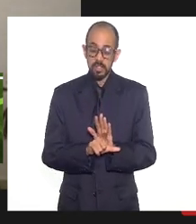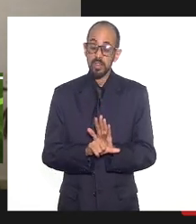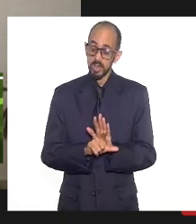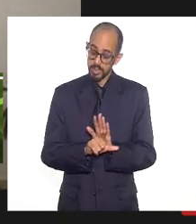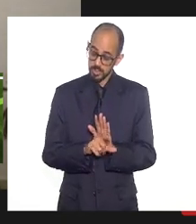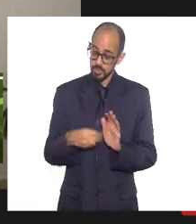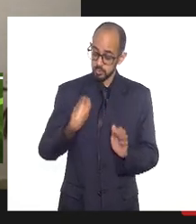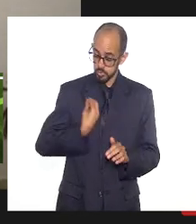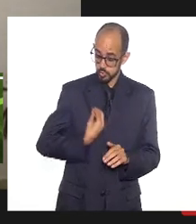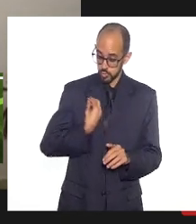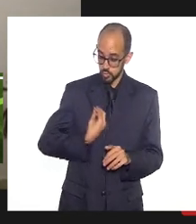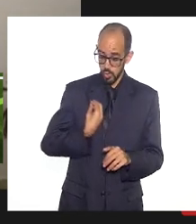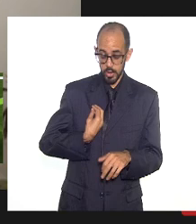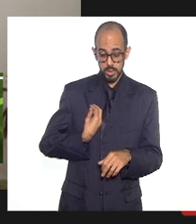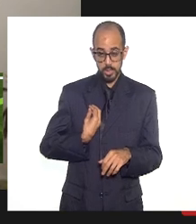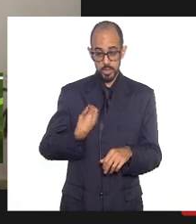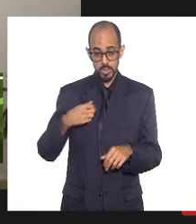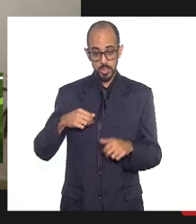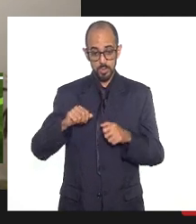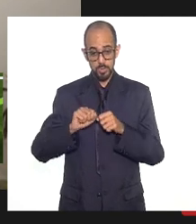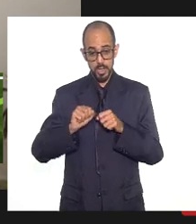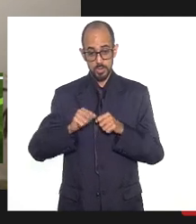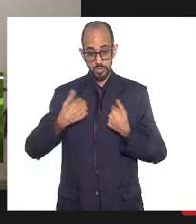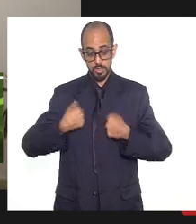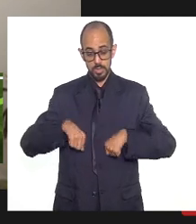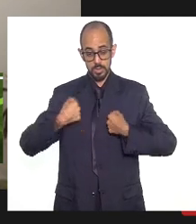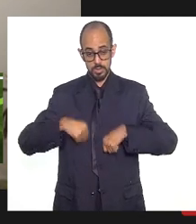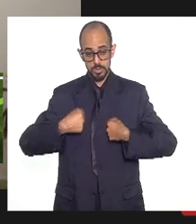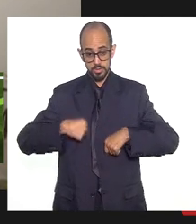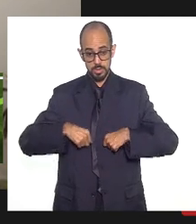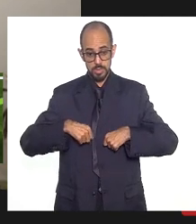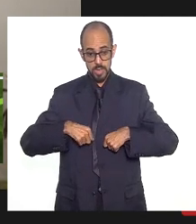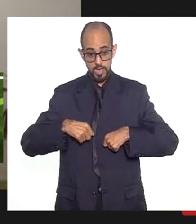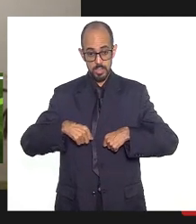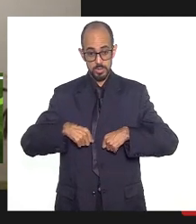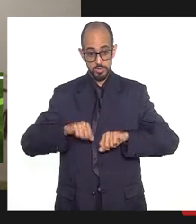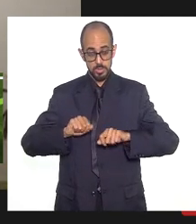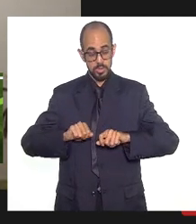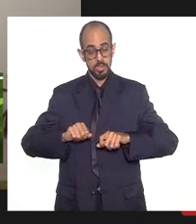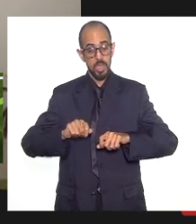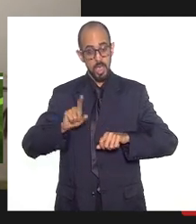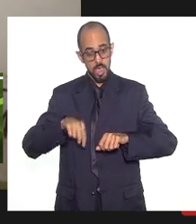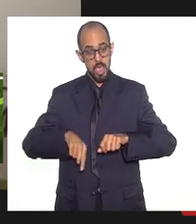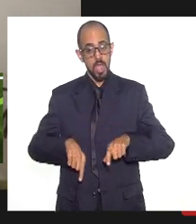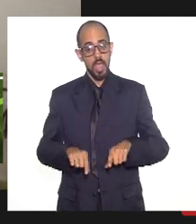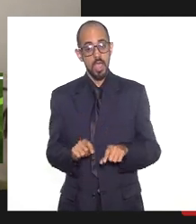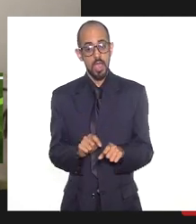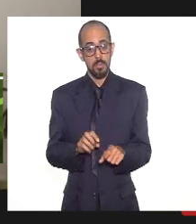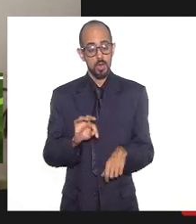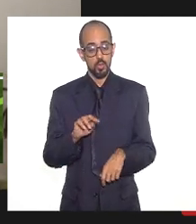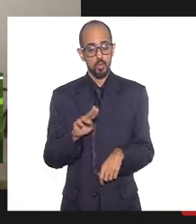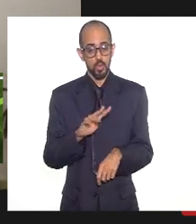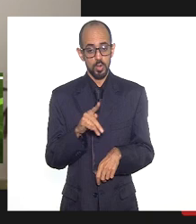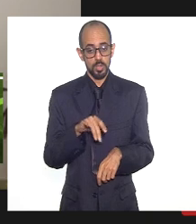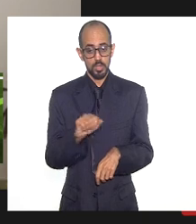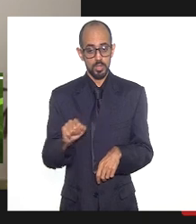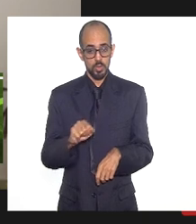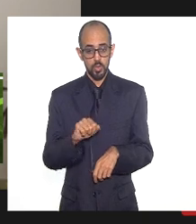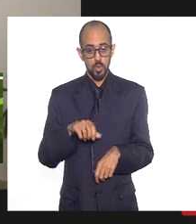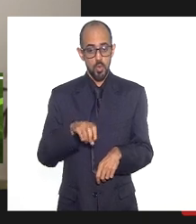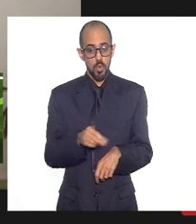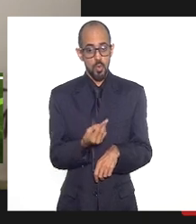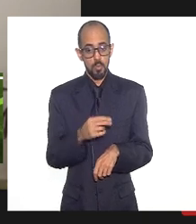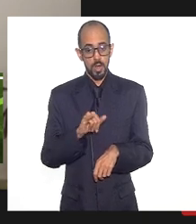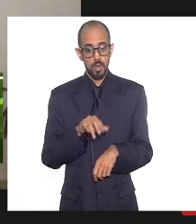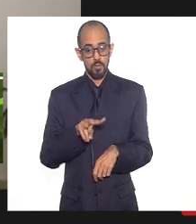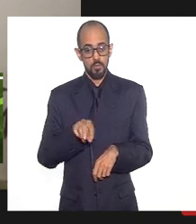que faça com que essas demandas apresentadas aqui, seja pelo Toninho, seja pela dona Ivone, e eu quero ver